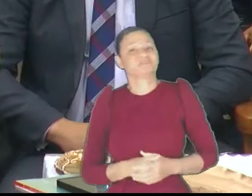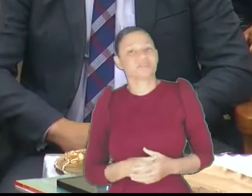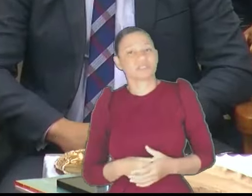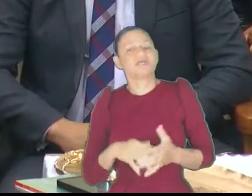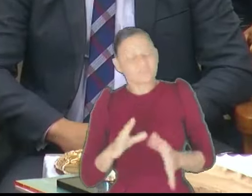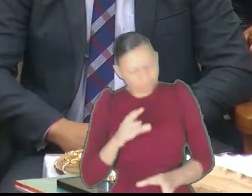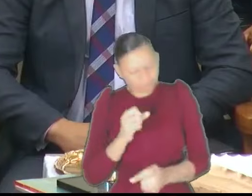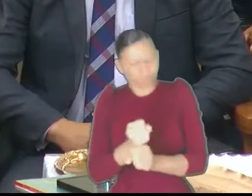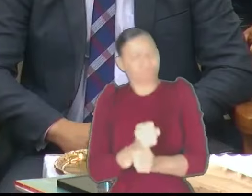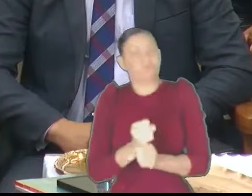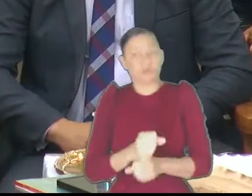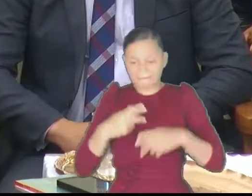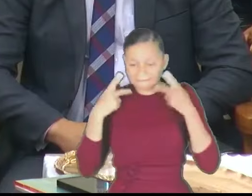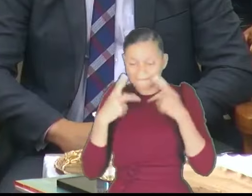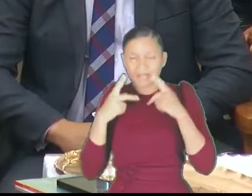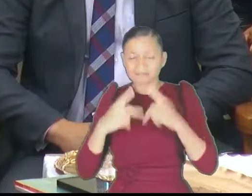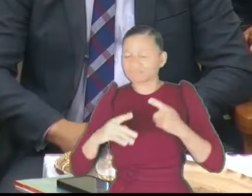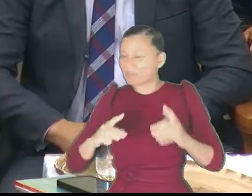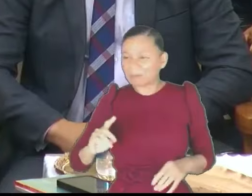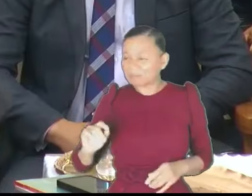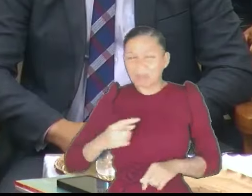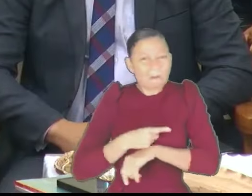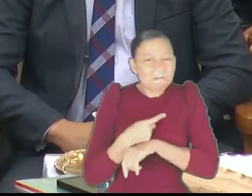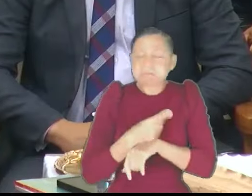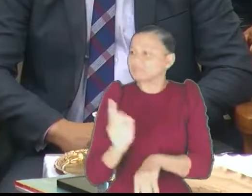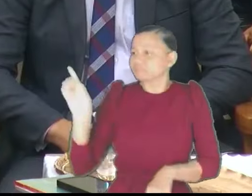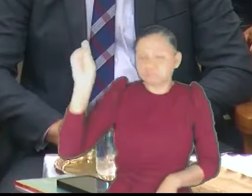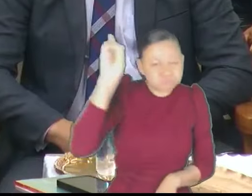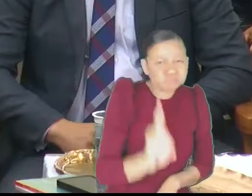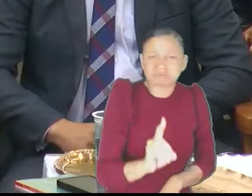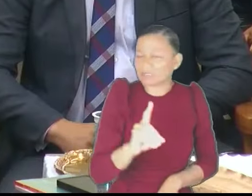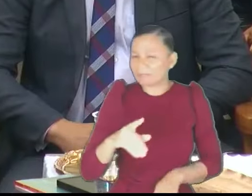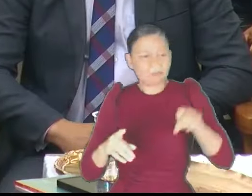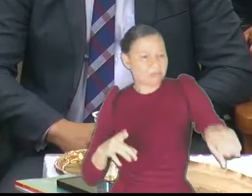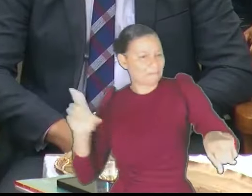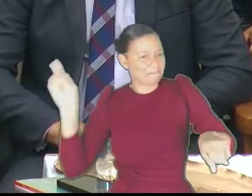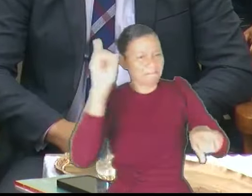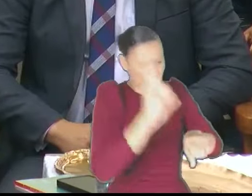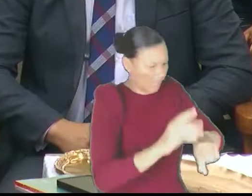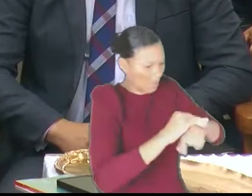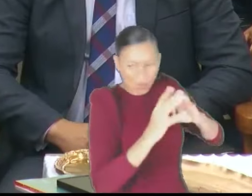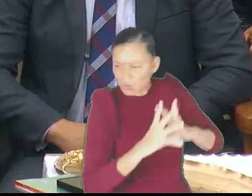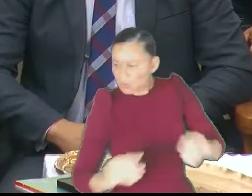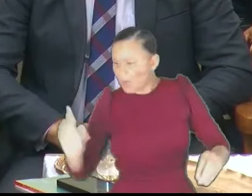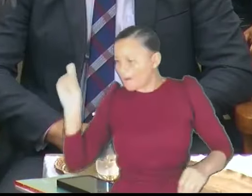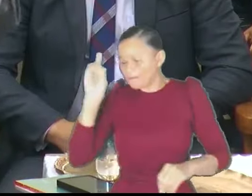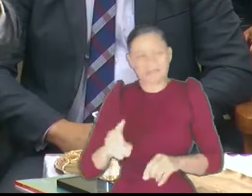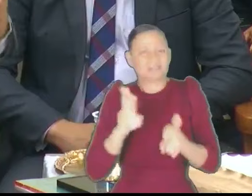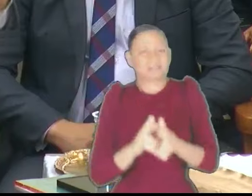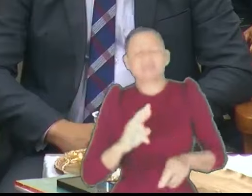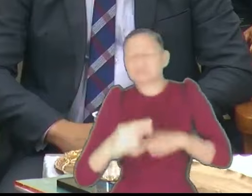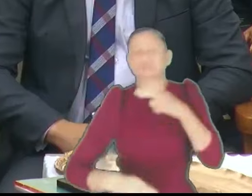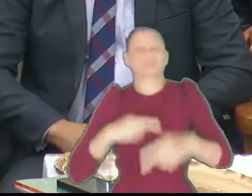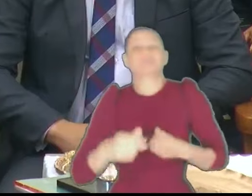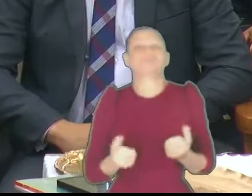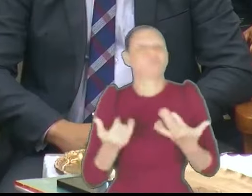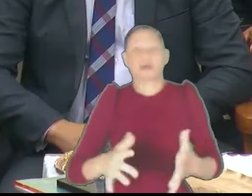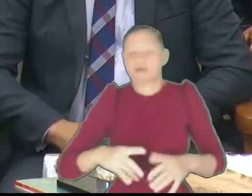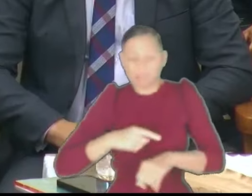firme, porque enquanto eu prego aqui, de repente ele passa aí, de repente ele passa lá, de repente ele cura, de repente ele renova, de repente.